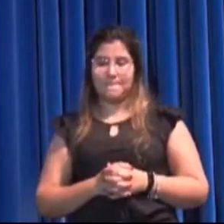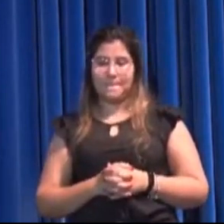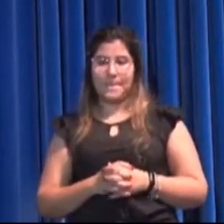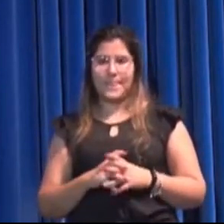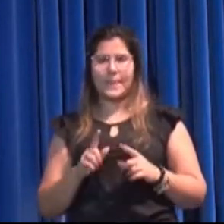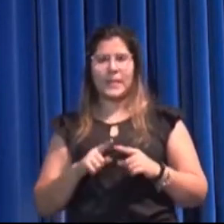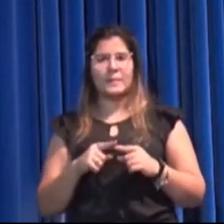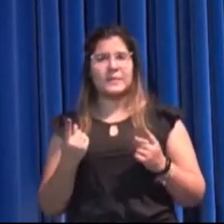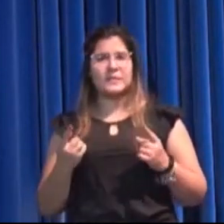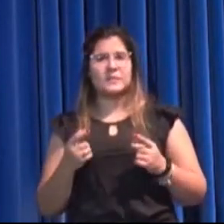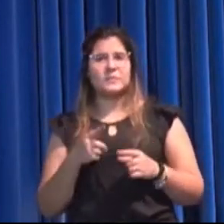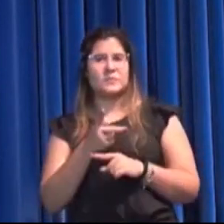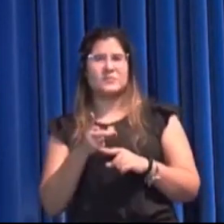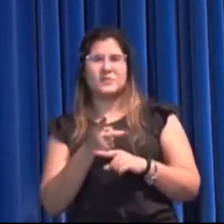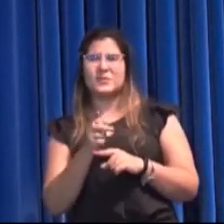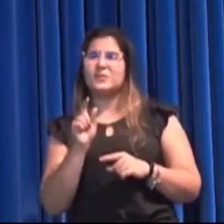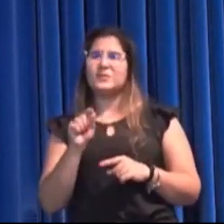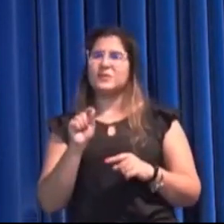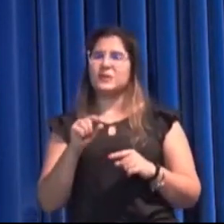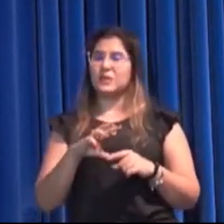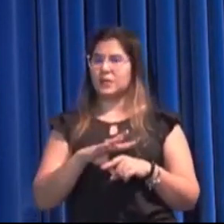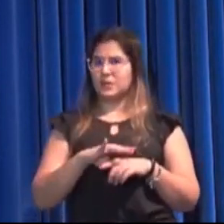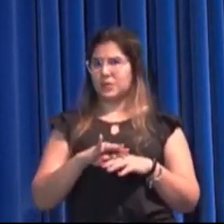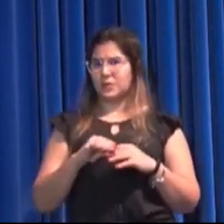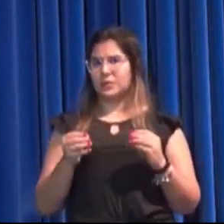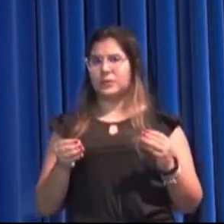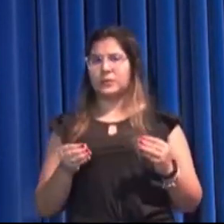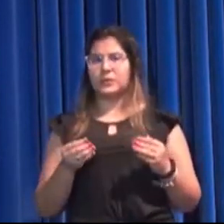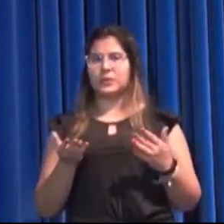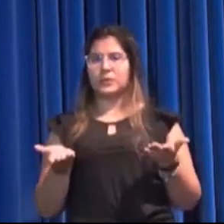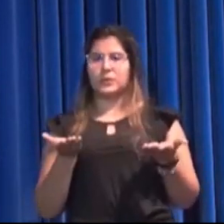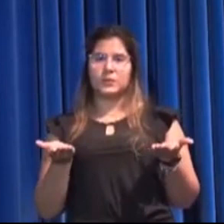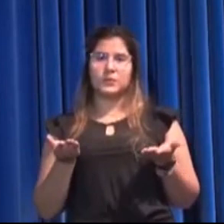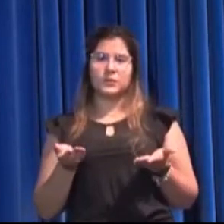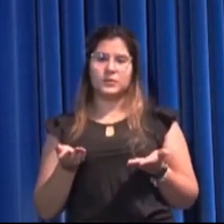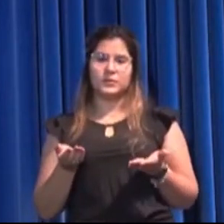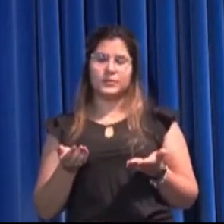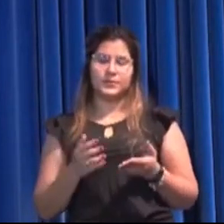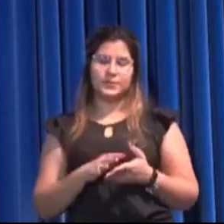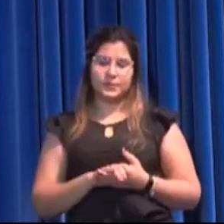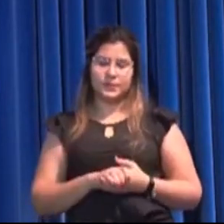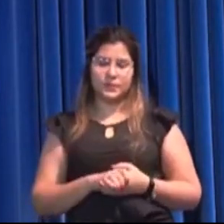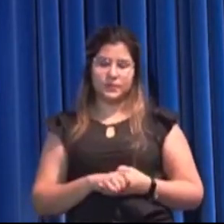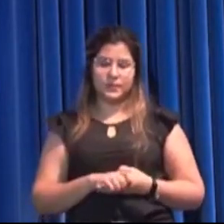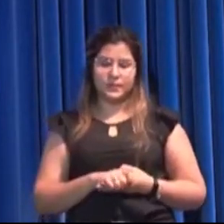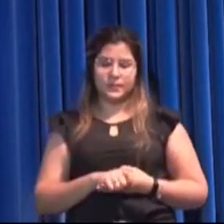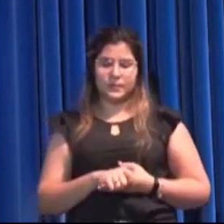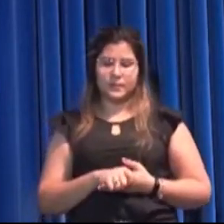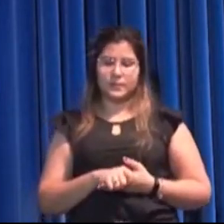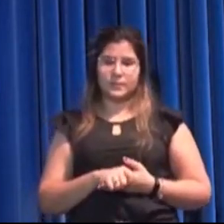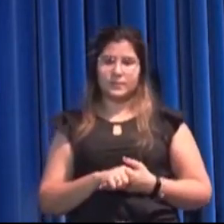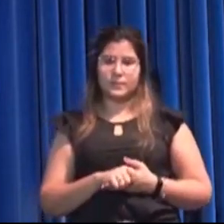buscando o quê? Cura? Hoje? Não é isso que nós estamos buscando?